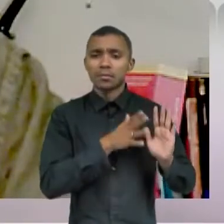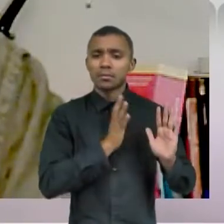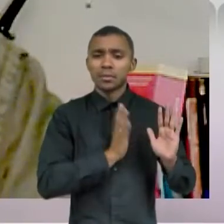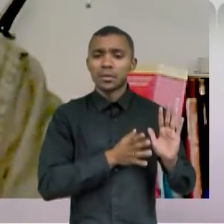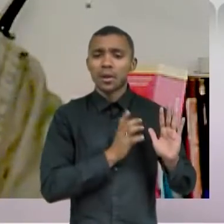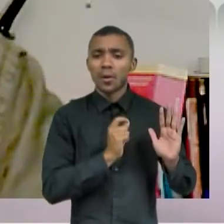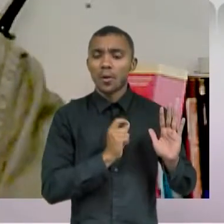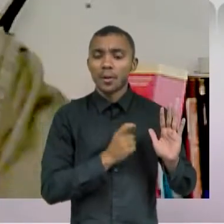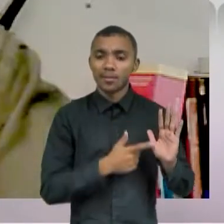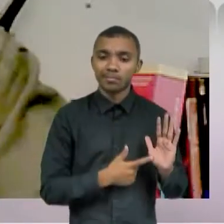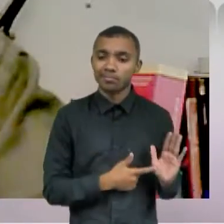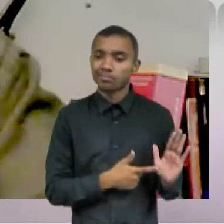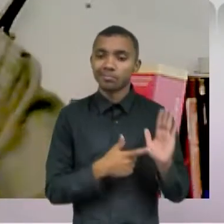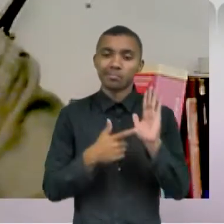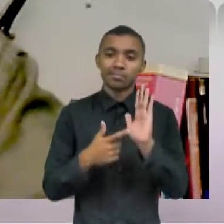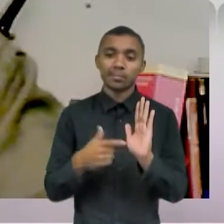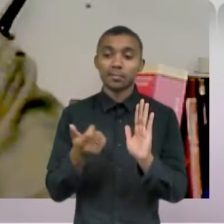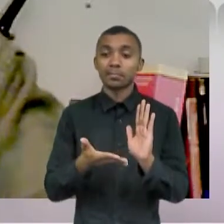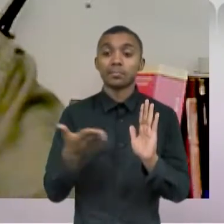absolutamente indissociada,